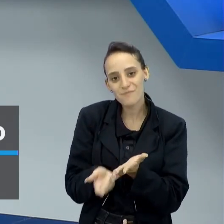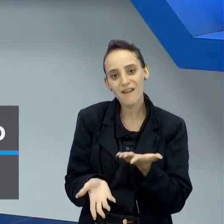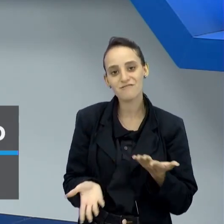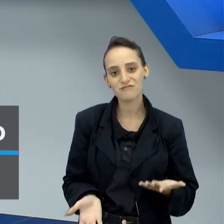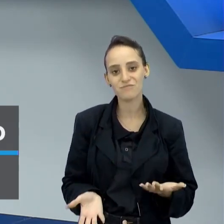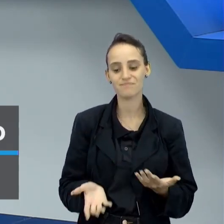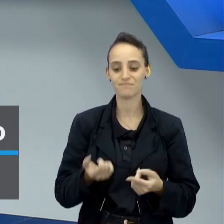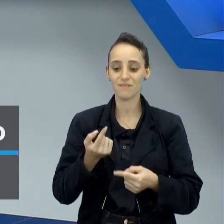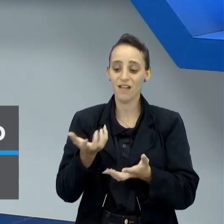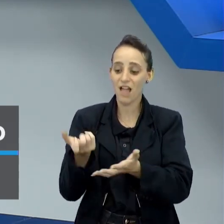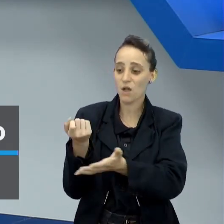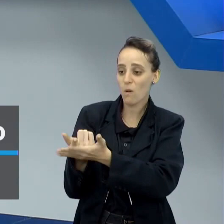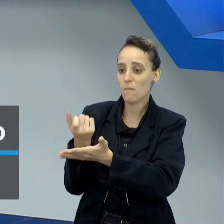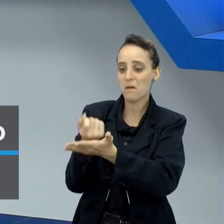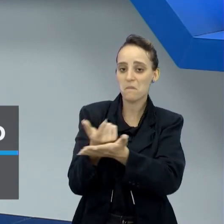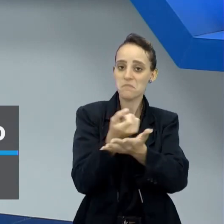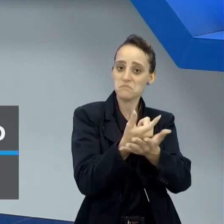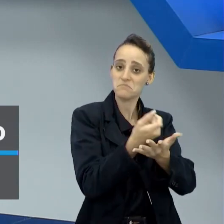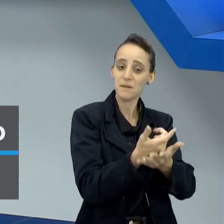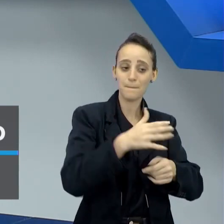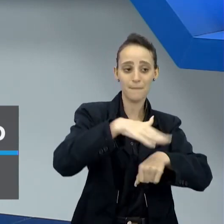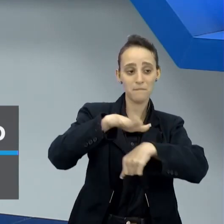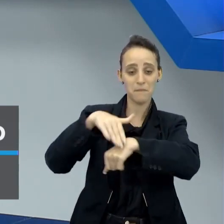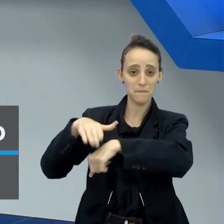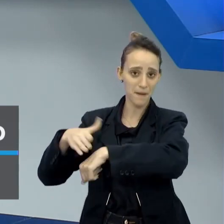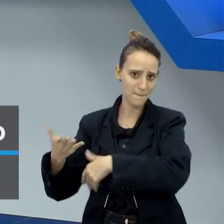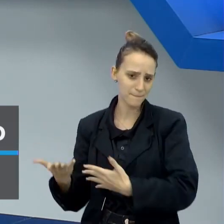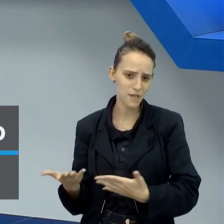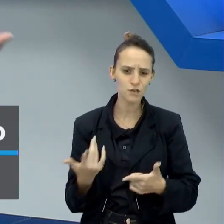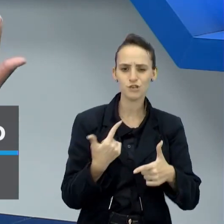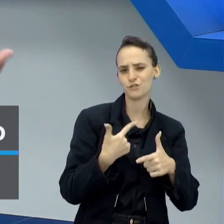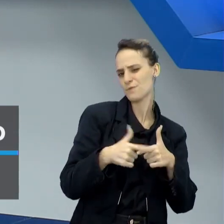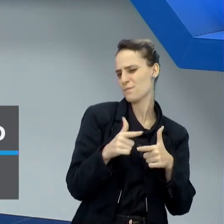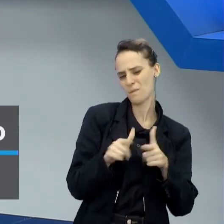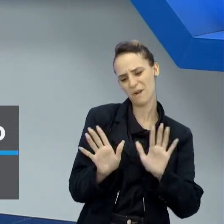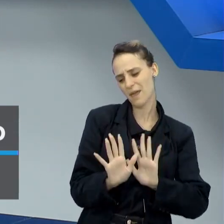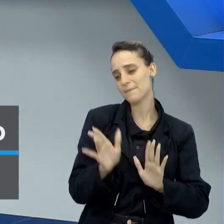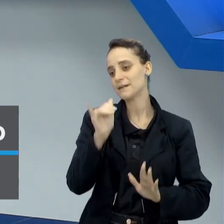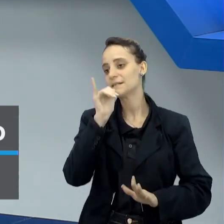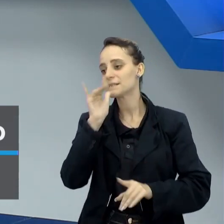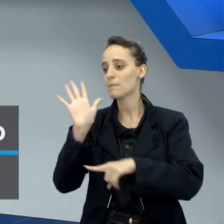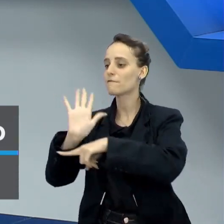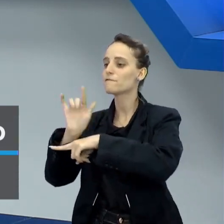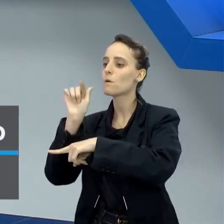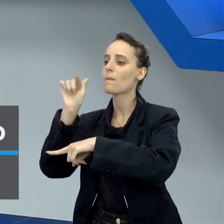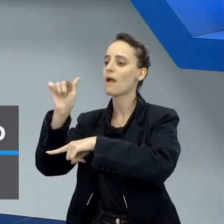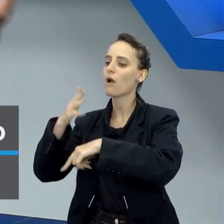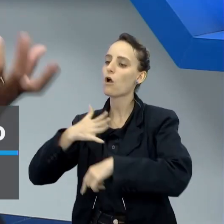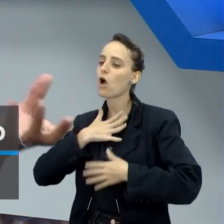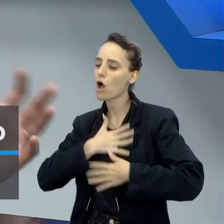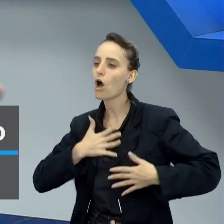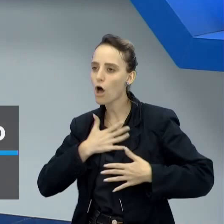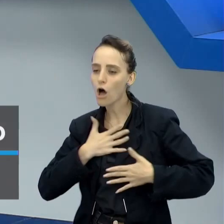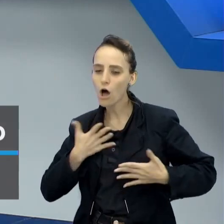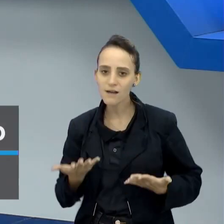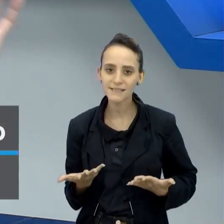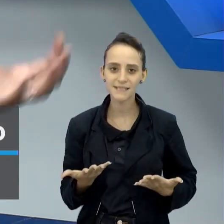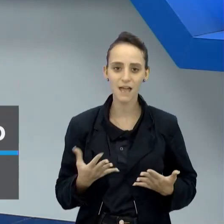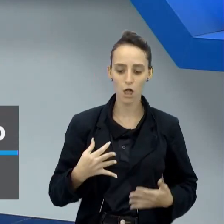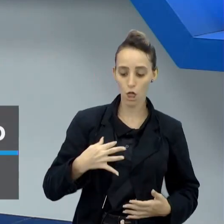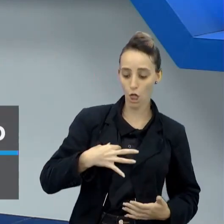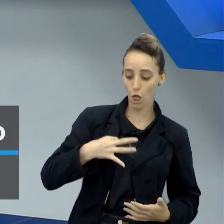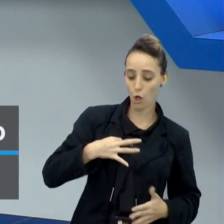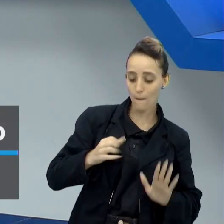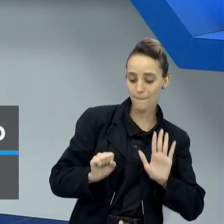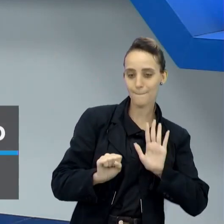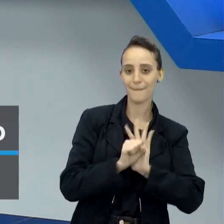mais. Né? Mas não tem problema se você gosta daquele filme, daquela música, daquela marca que é comum